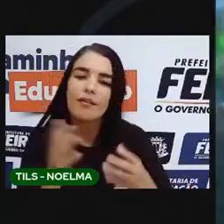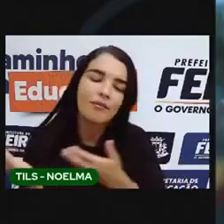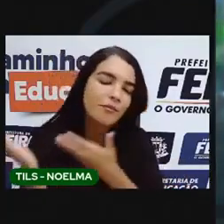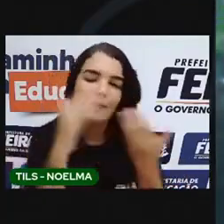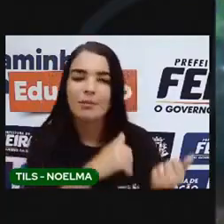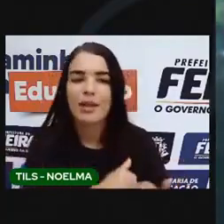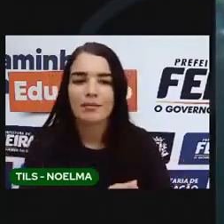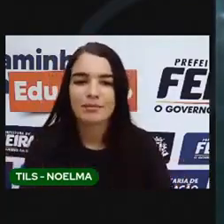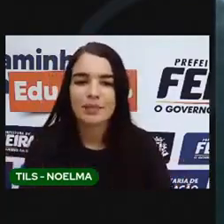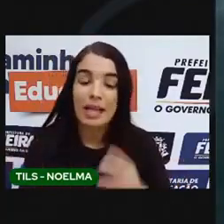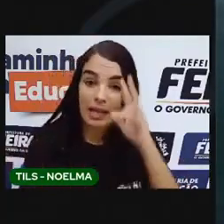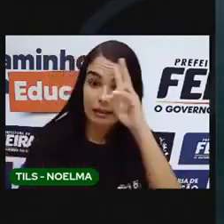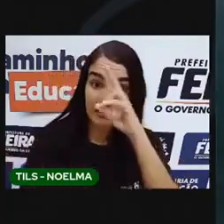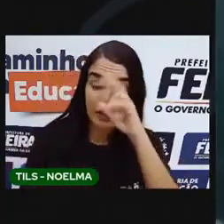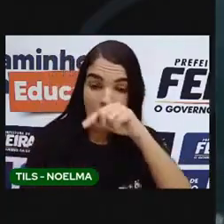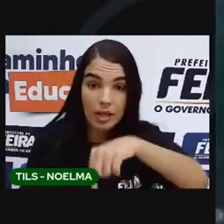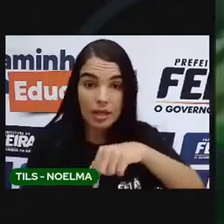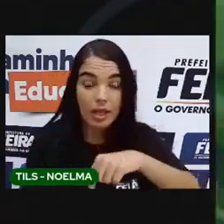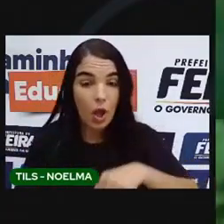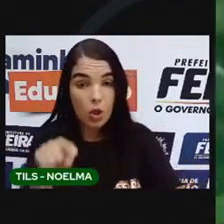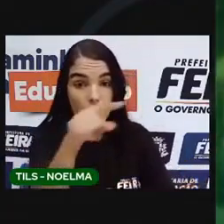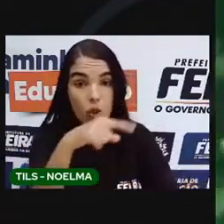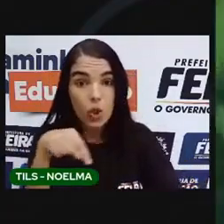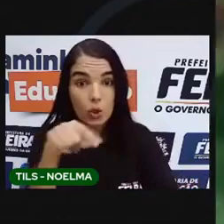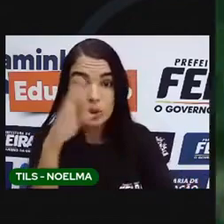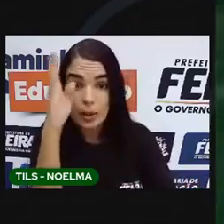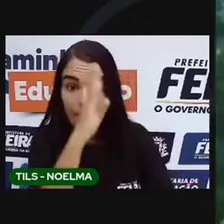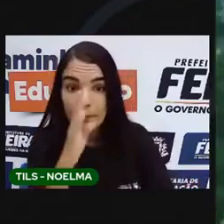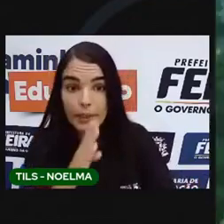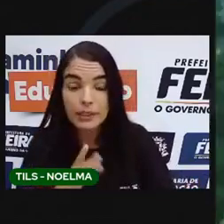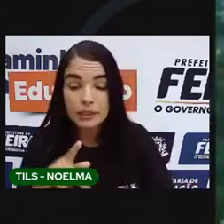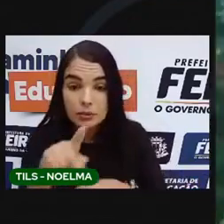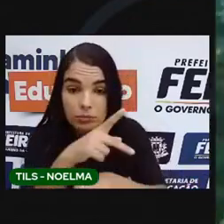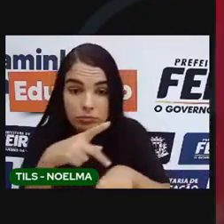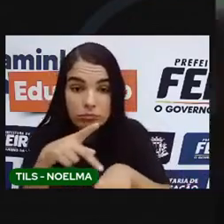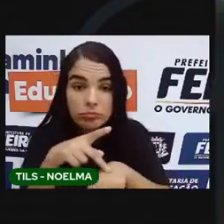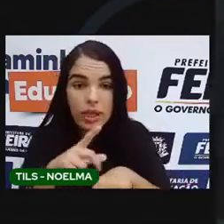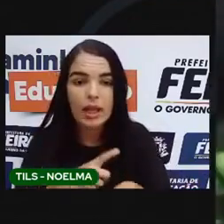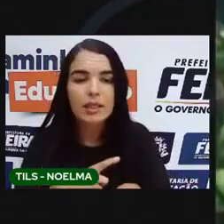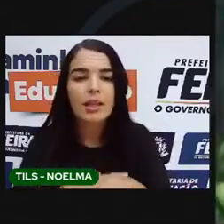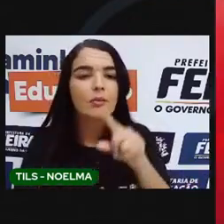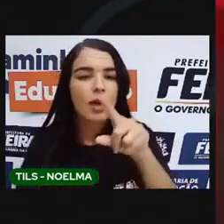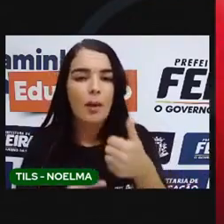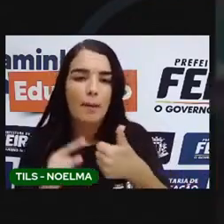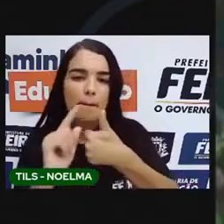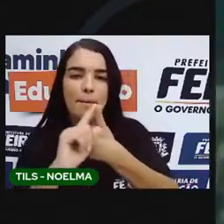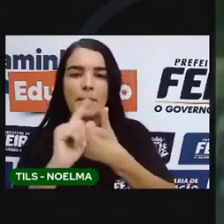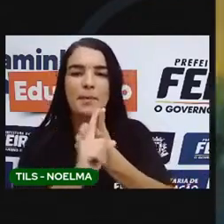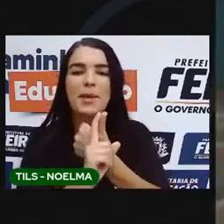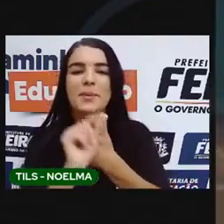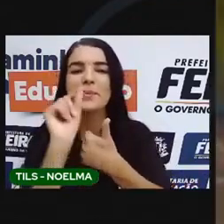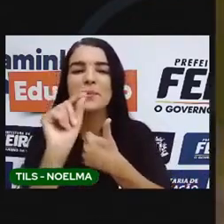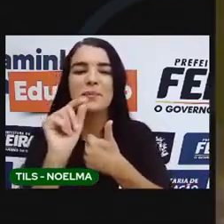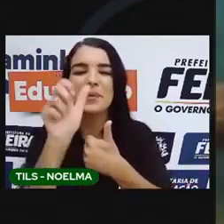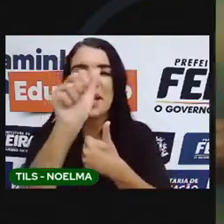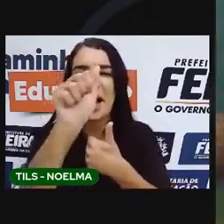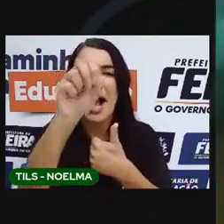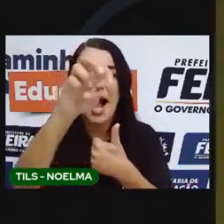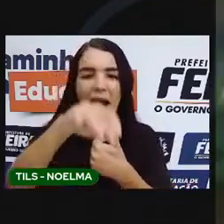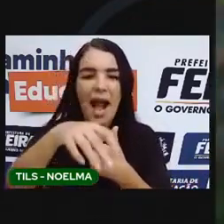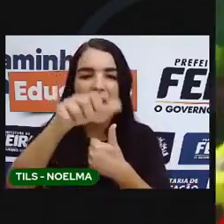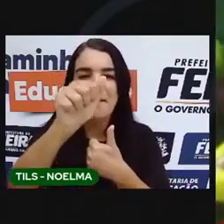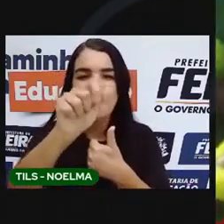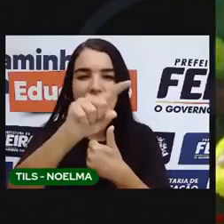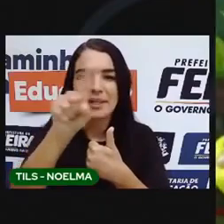Lembra que eu falei que aqui no nosso país existem 6 grandes biomas? O primeiro deles, talvez seja o mais importante, ele se acha